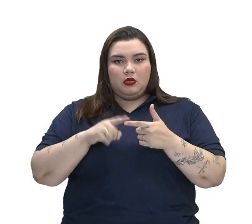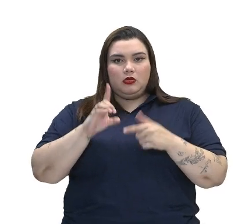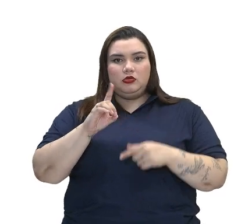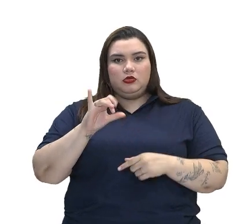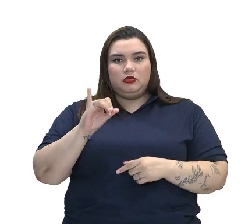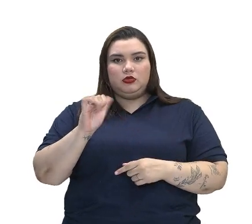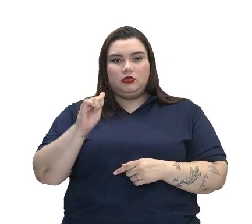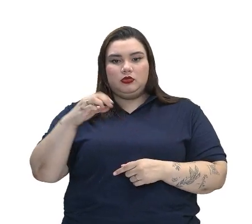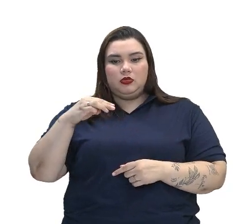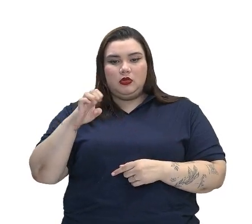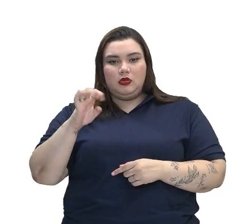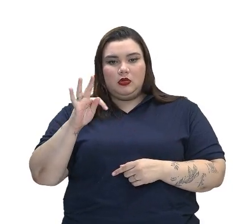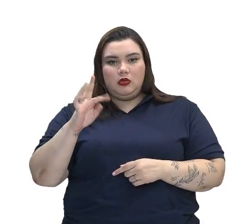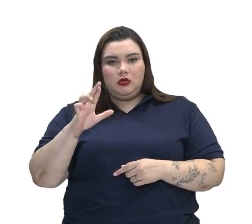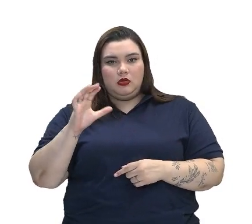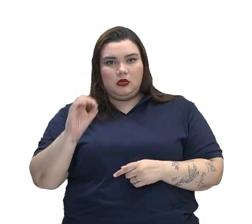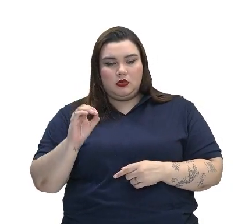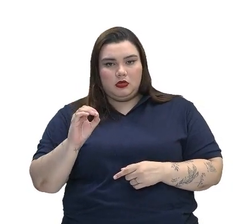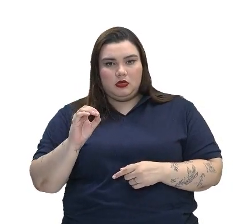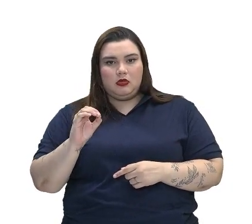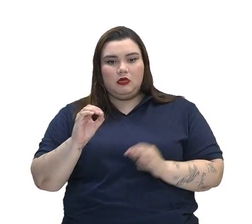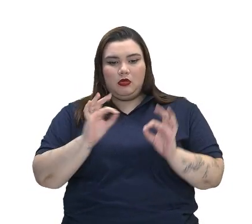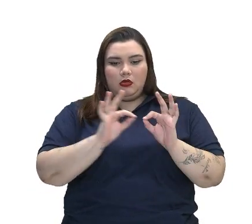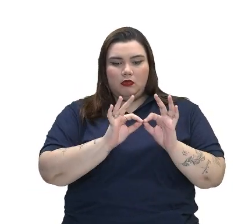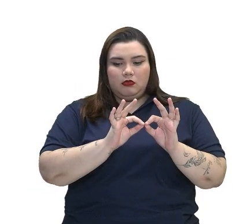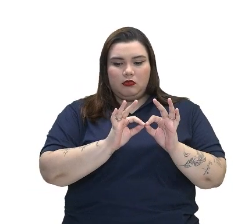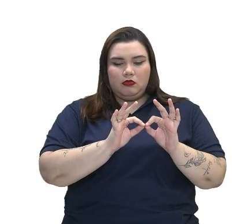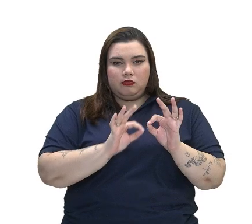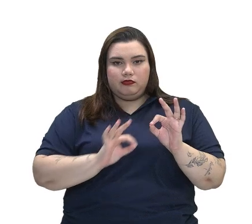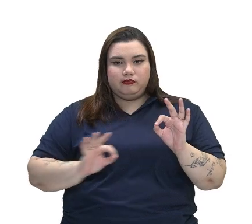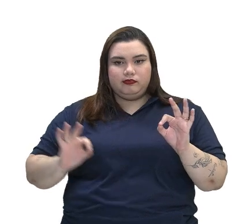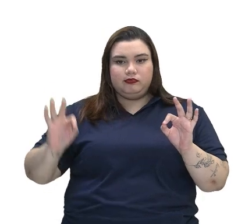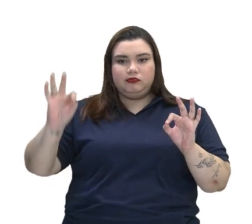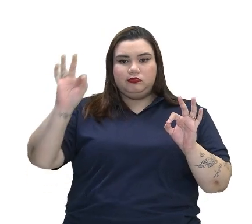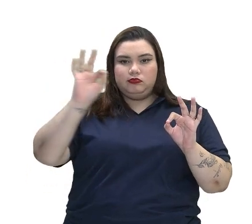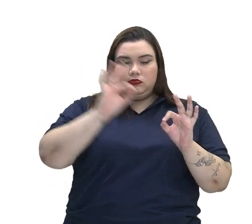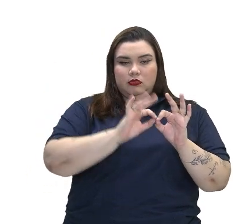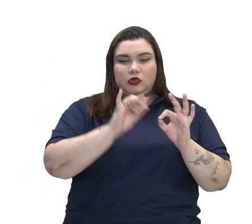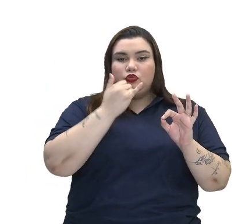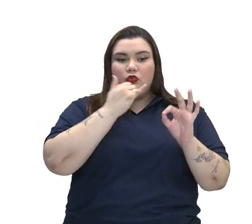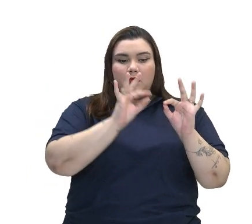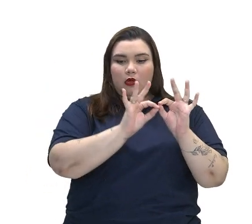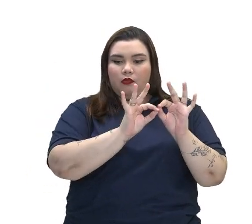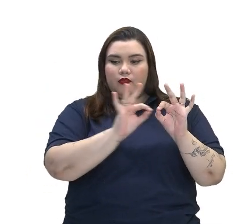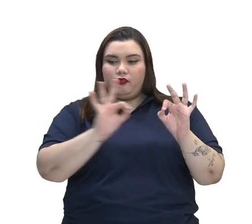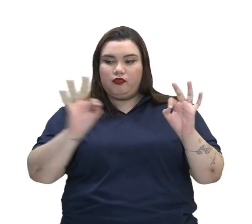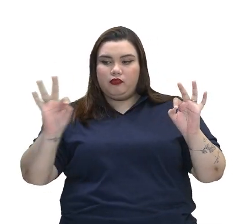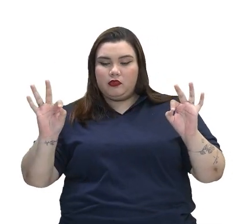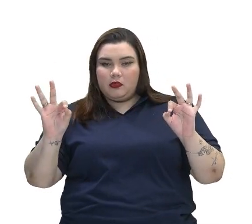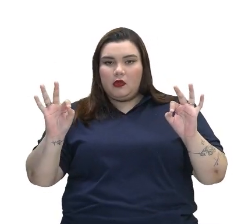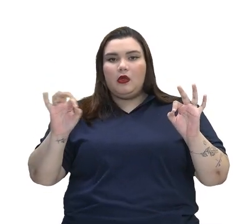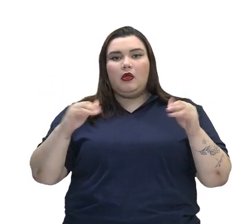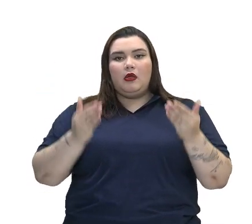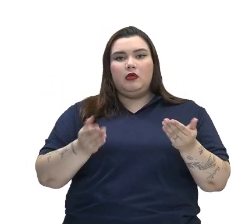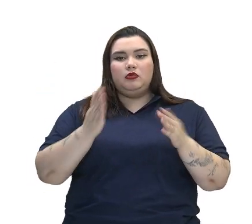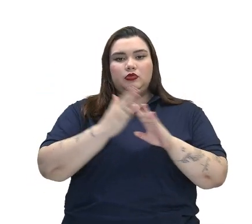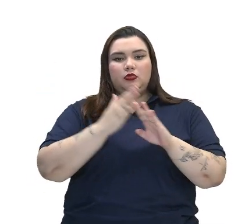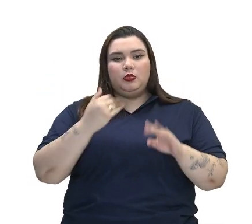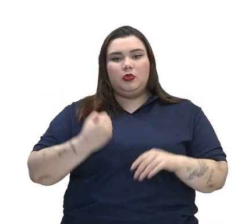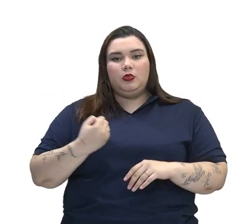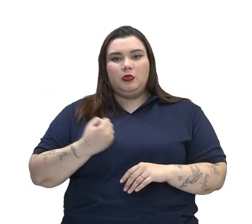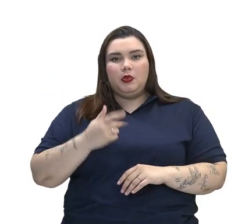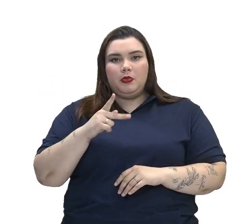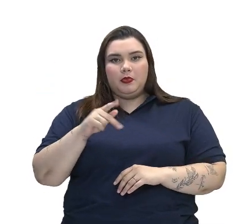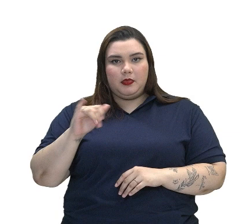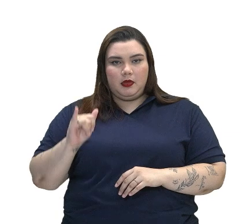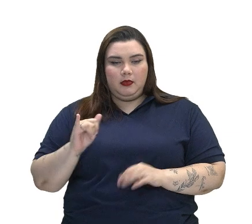diâmetro, que é uma corda que passa de um ponto até o outro pelo centro, você vai obter esse número aí, tá